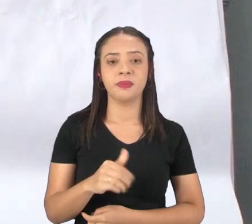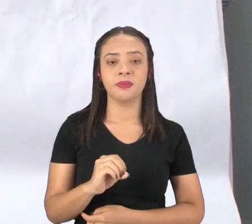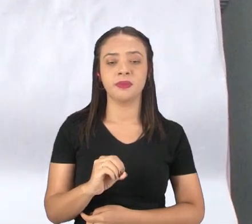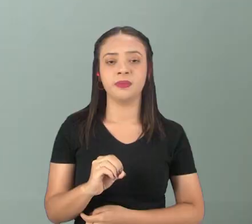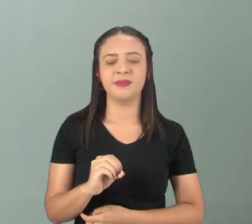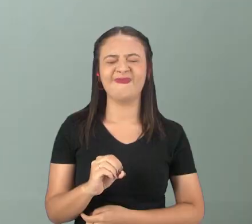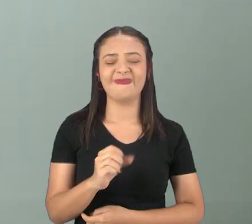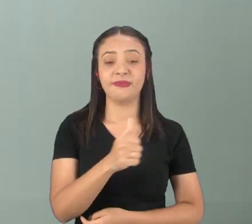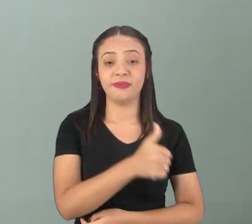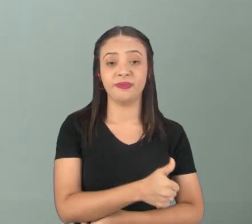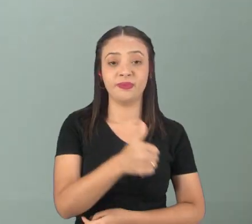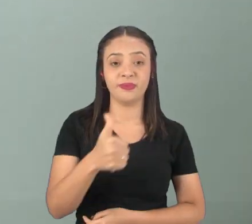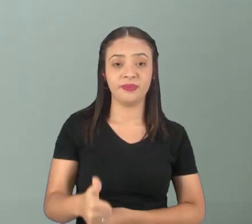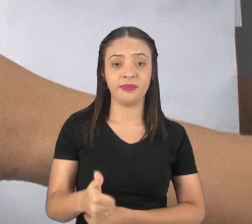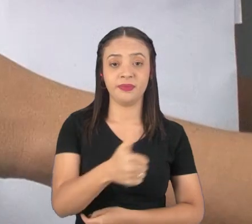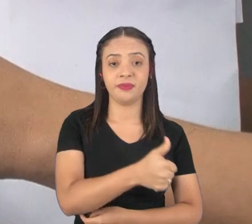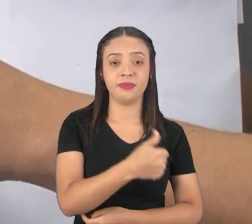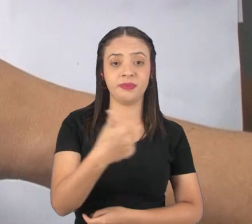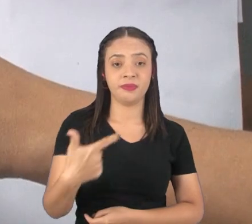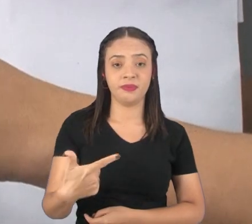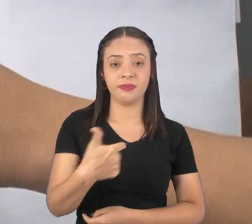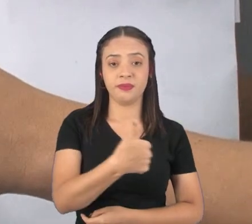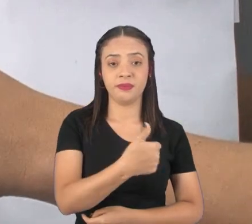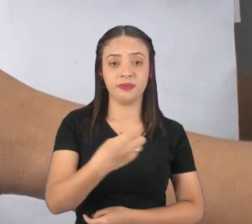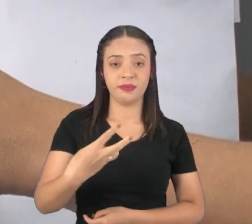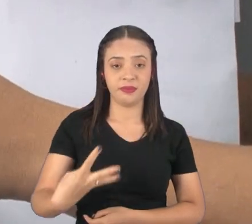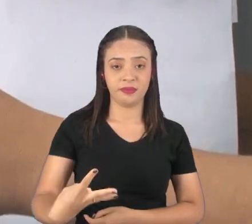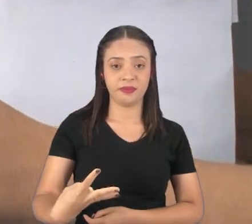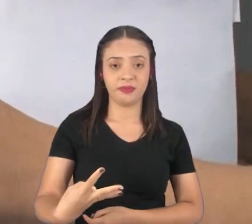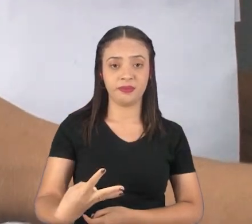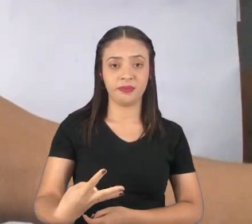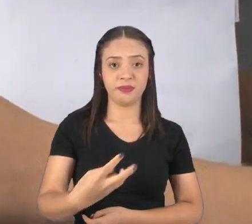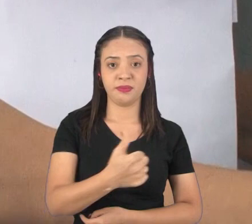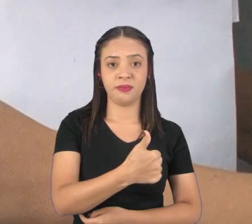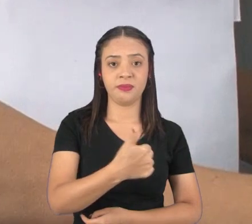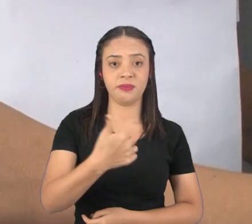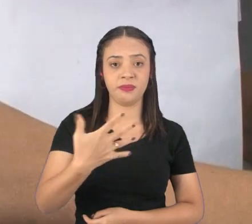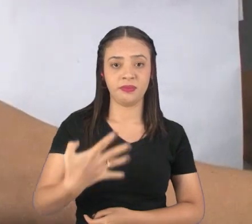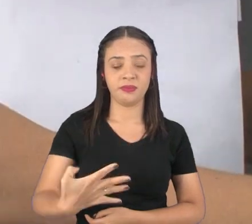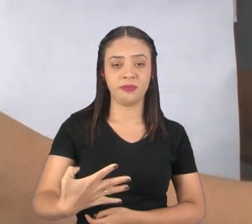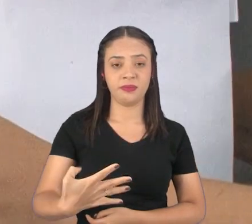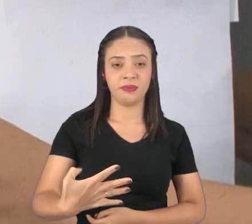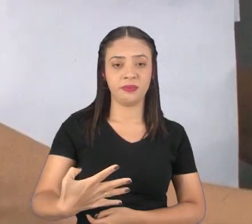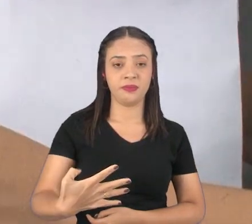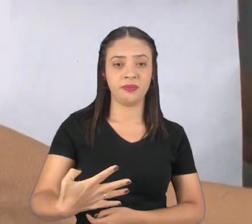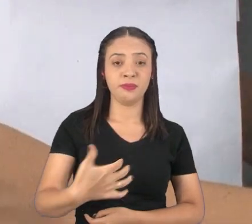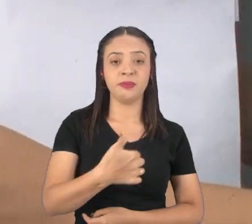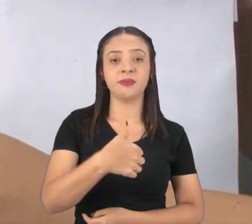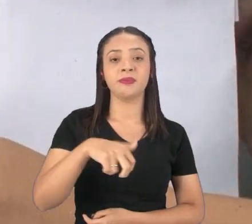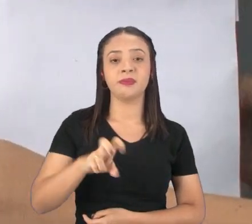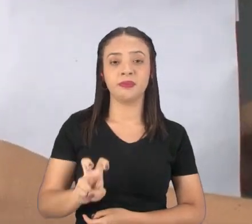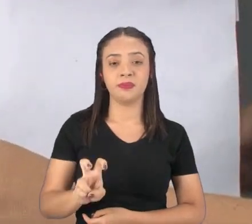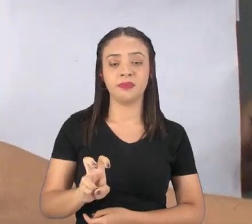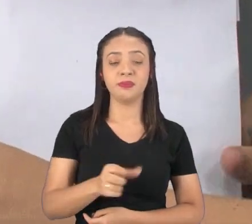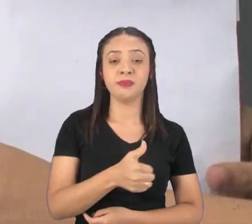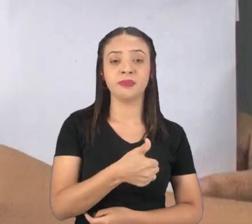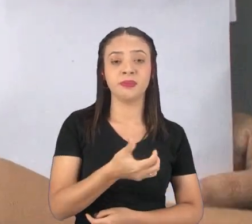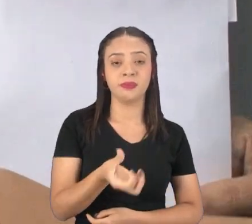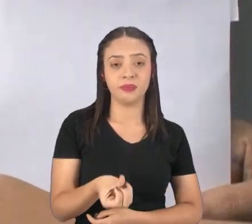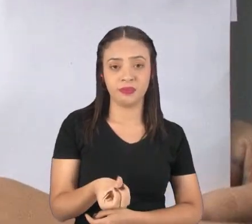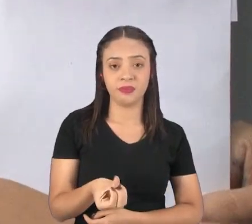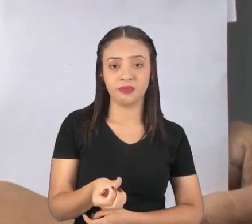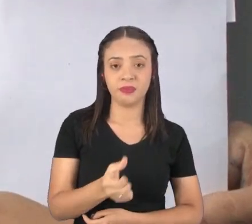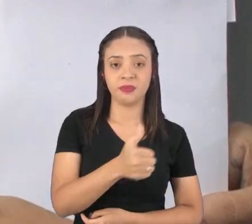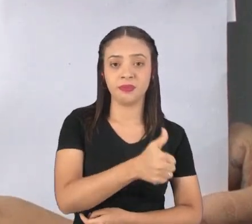9, 10, 11, 12, 13, 14, 15,